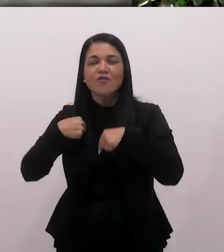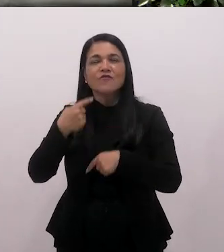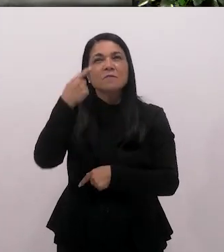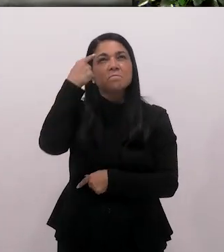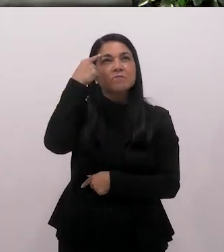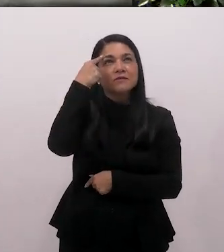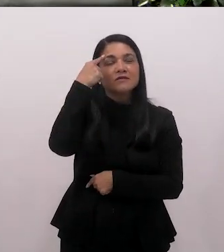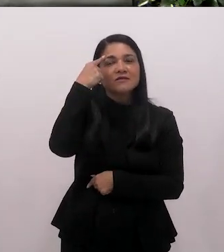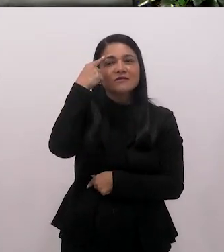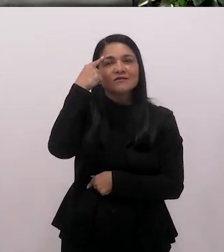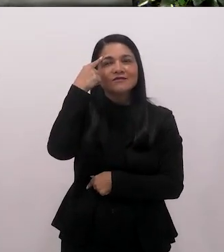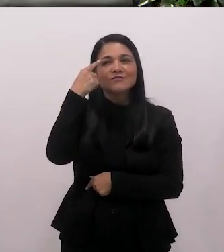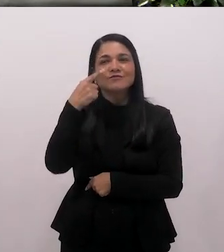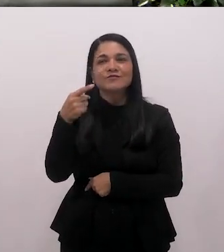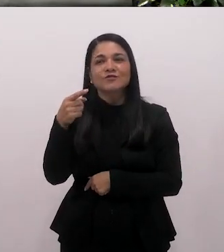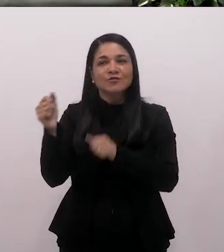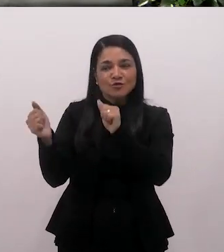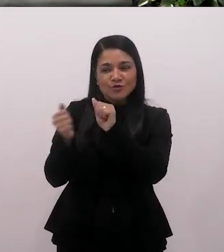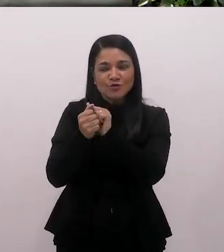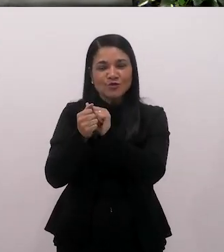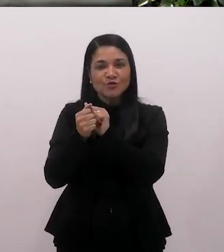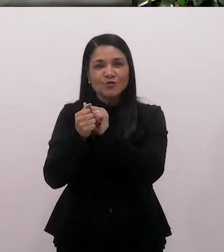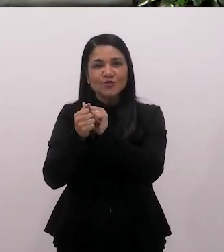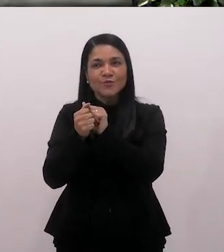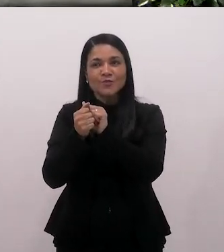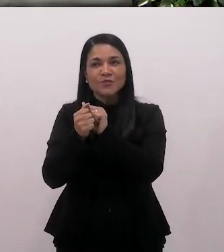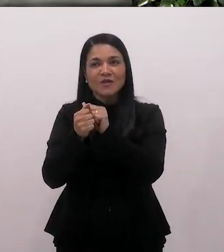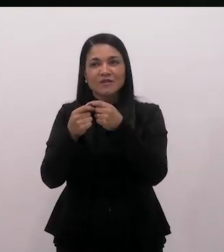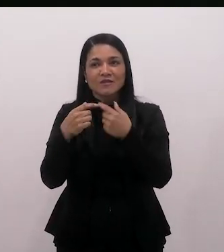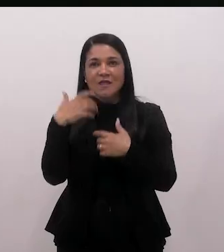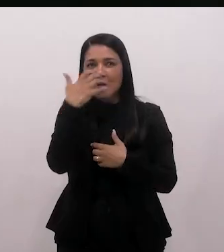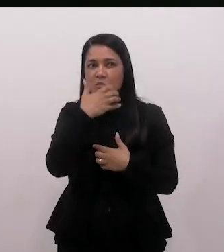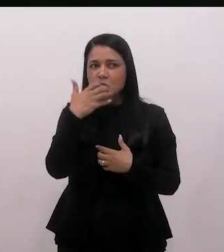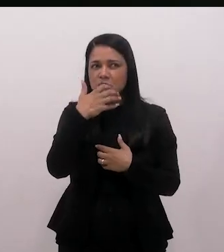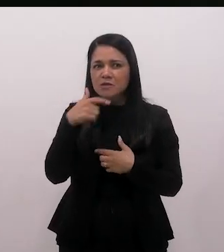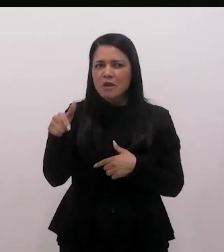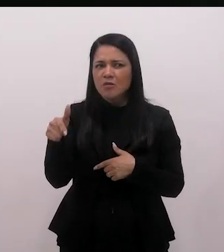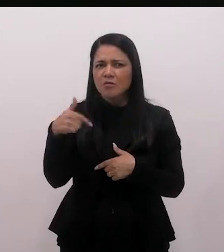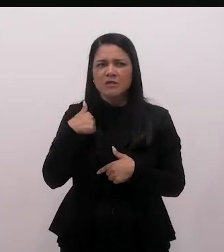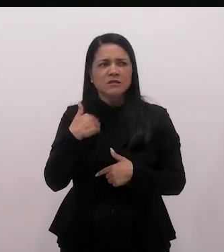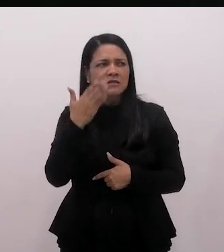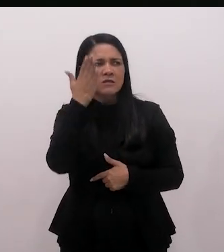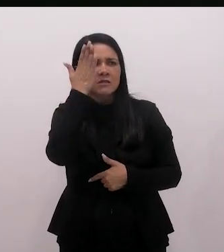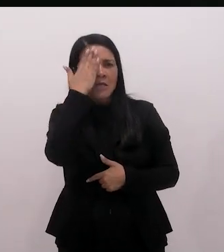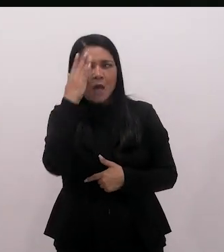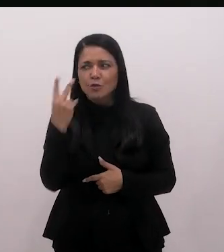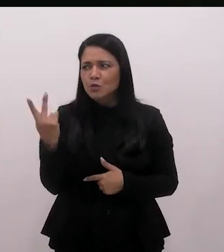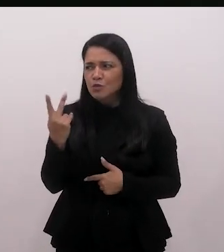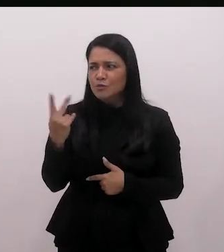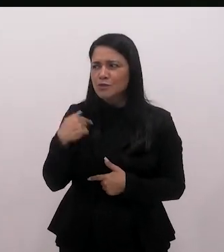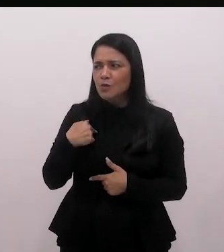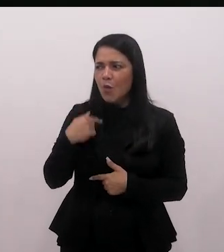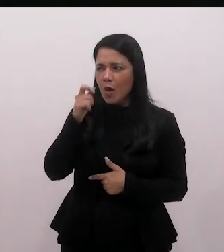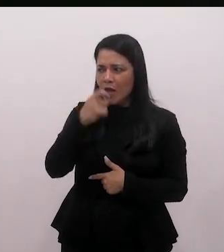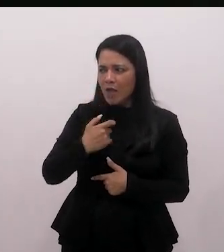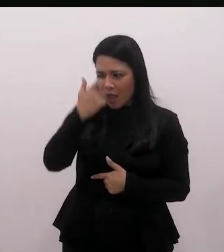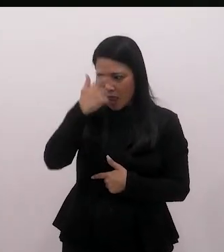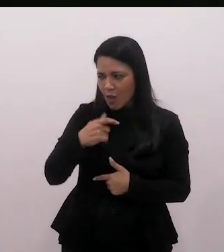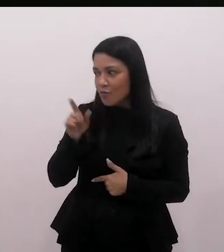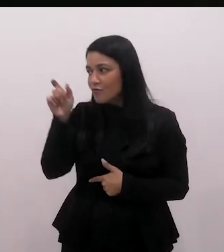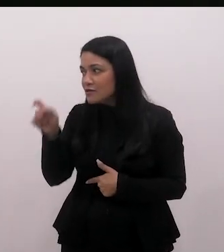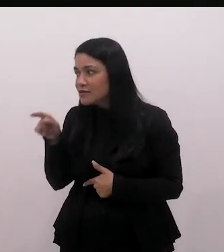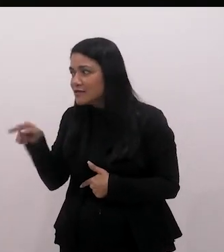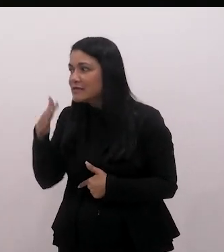e até estava com a Consola de Junta no concerto e eu disse, deve haver duas pessoas que estão sabendo o que é que ele está cantando, sou